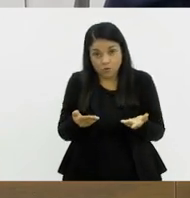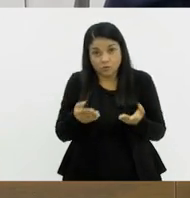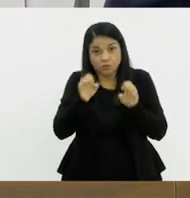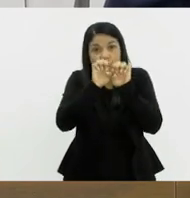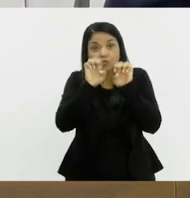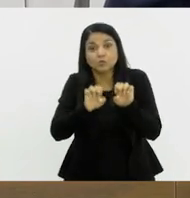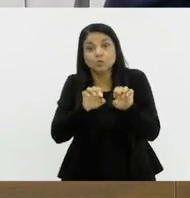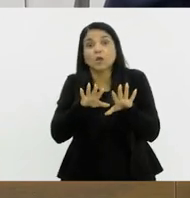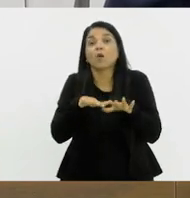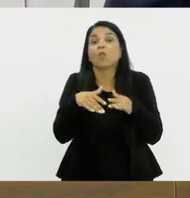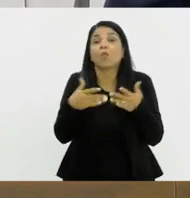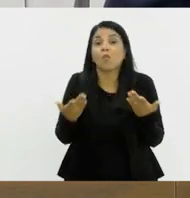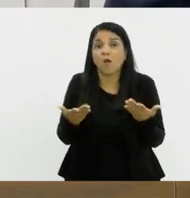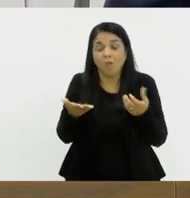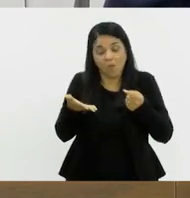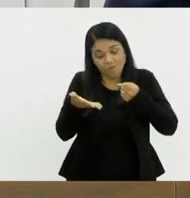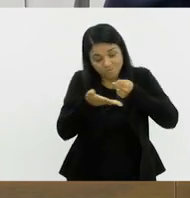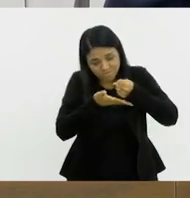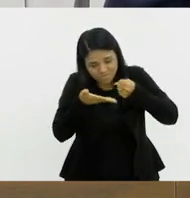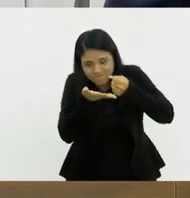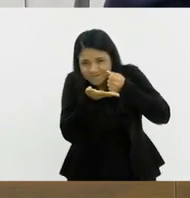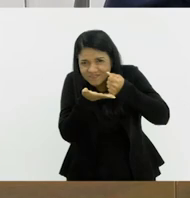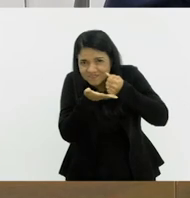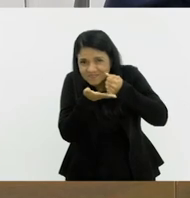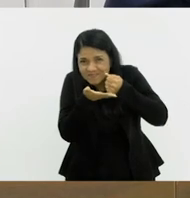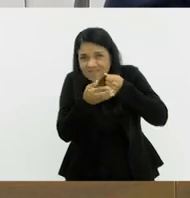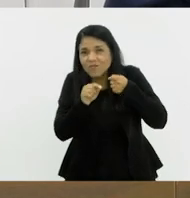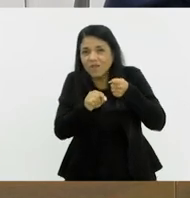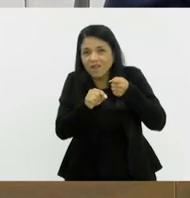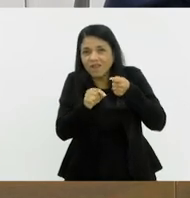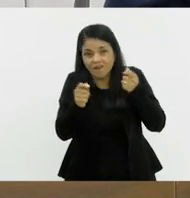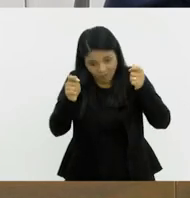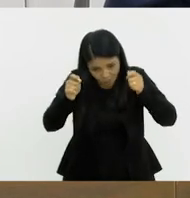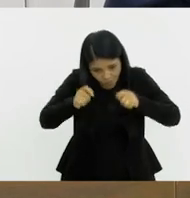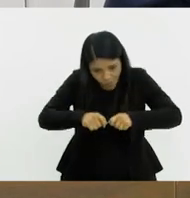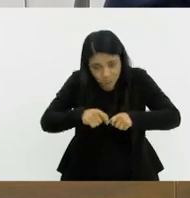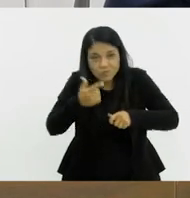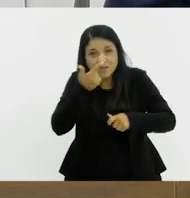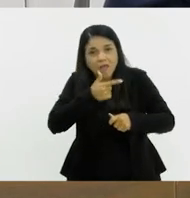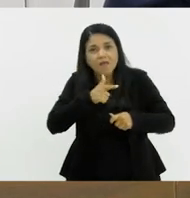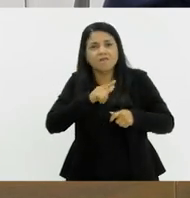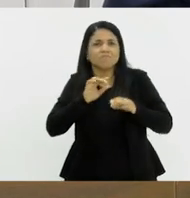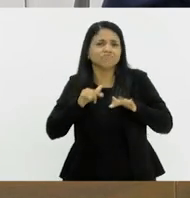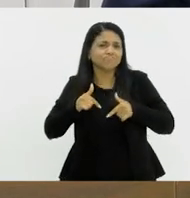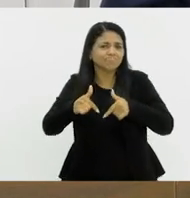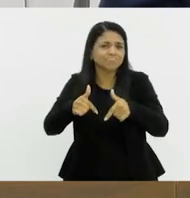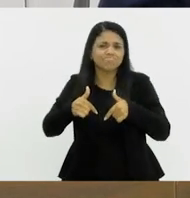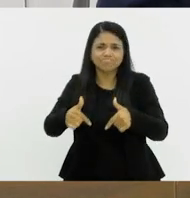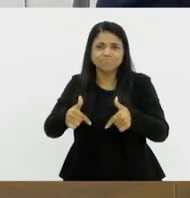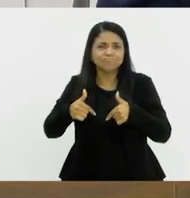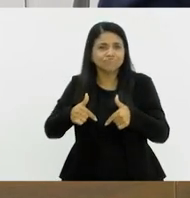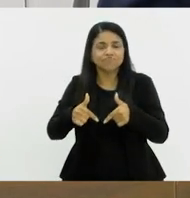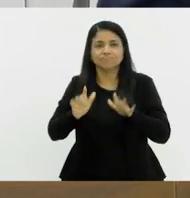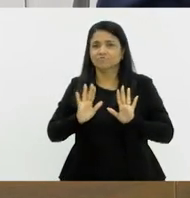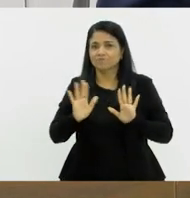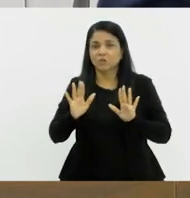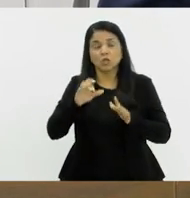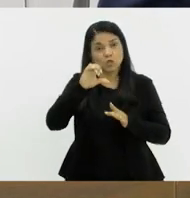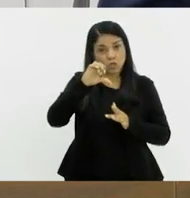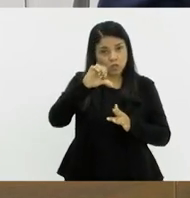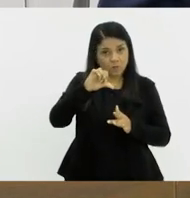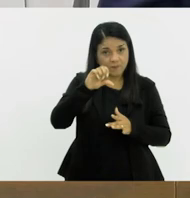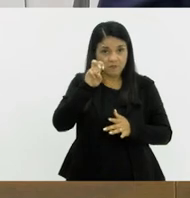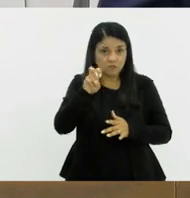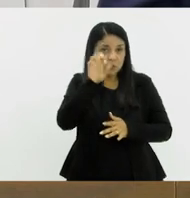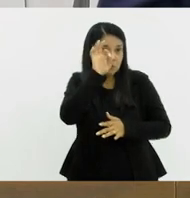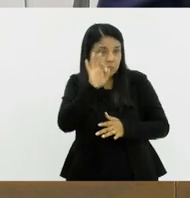estrutura hospitalar de baixa complexidade, ela vai dar conta de toda essa rotina aqui hoje, ou 95% da rotina. Mas se a gente